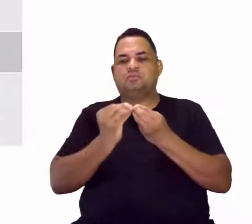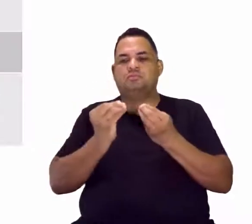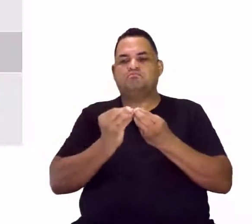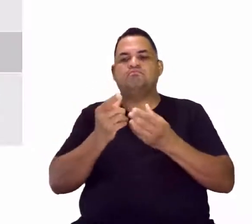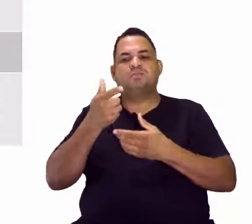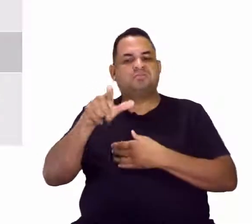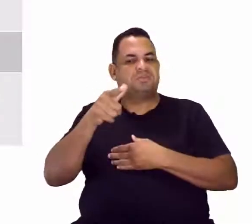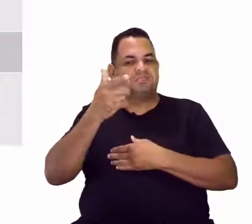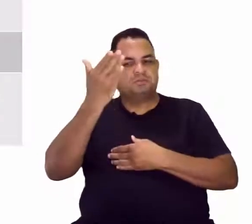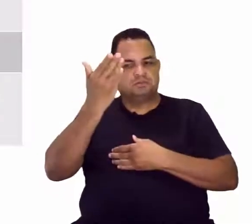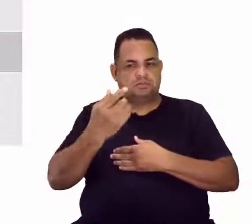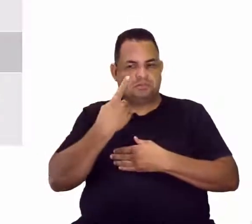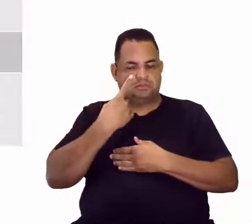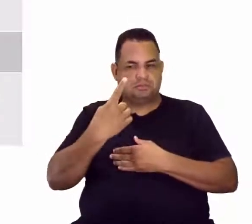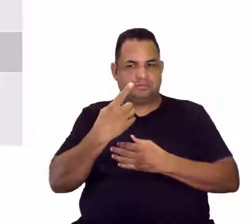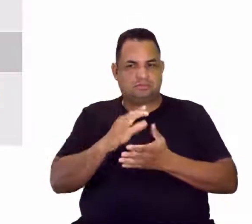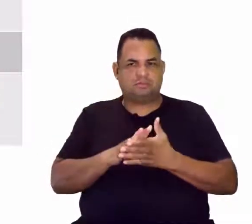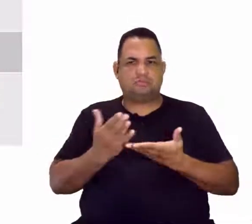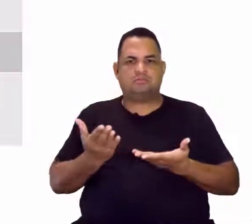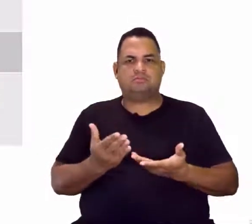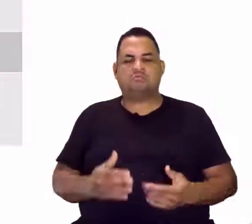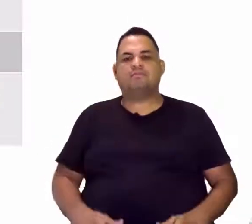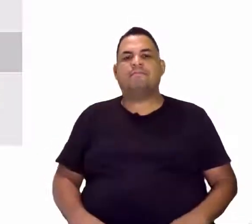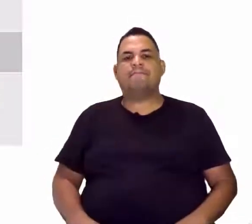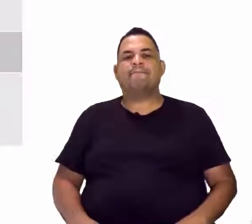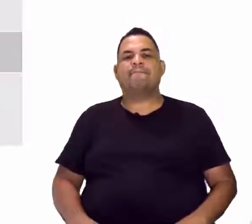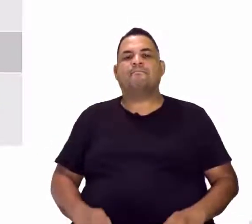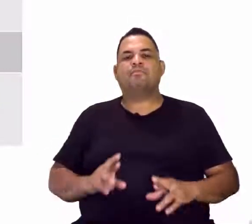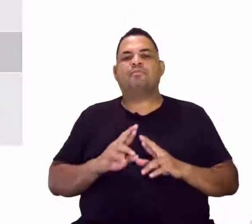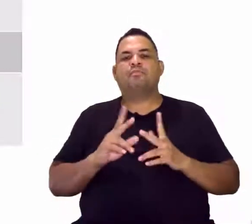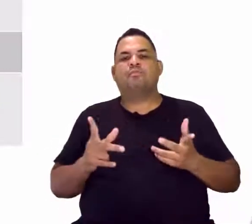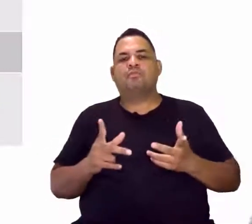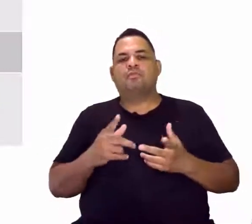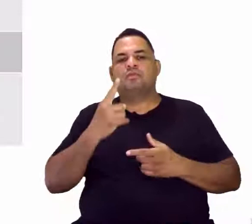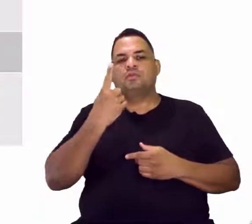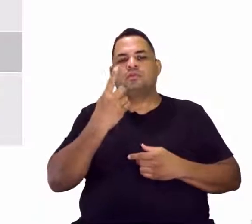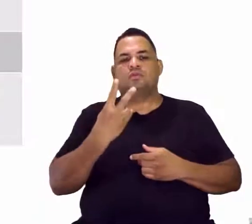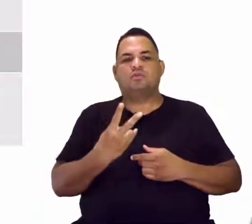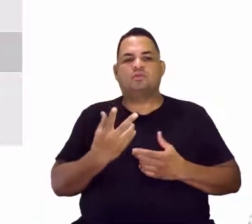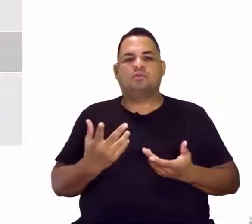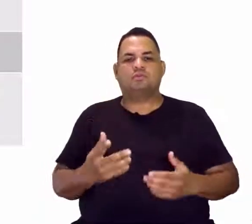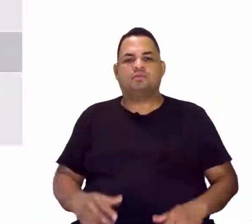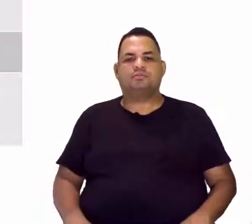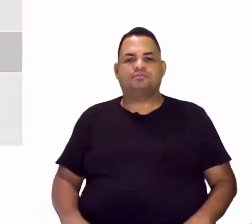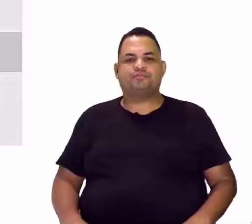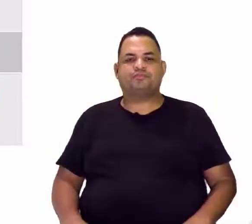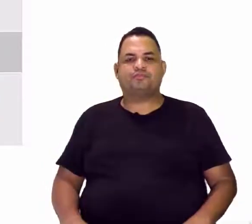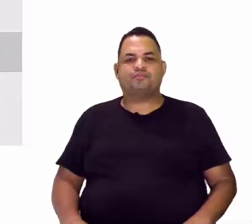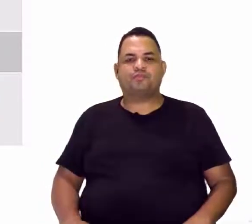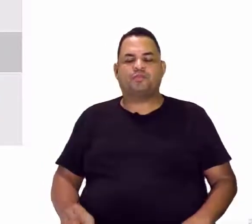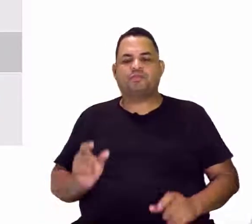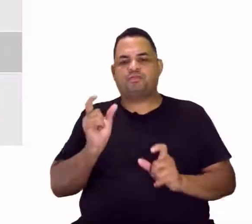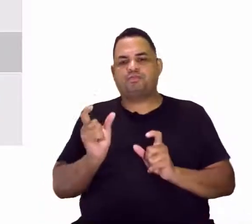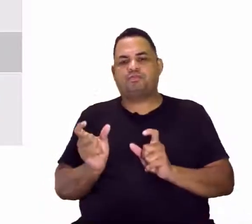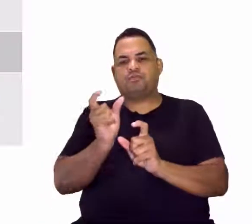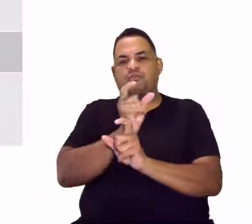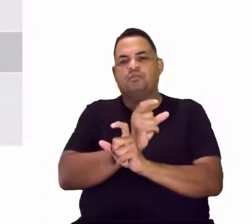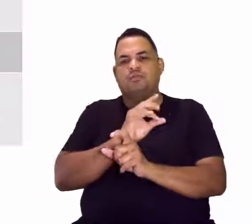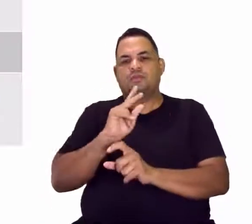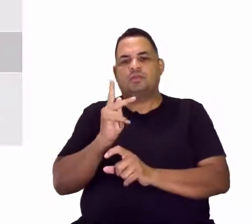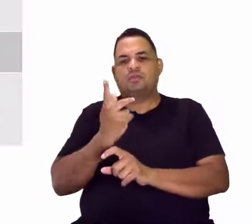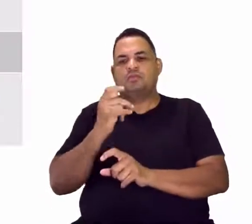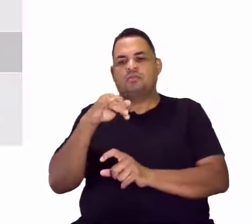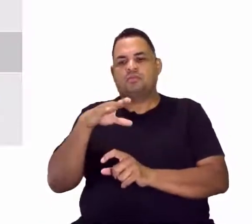se repete, né? E aí o que vai definir a diferença de 1 e 2 vai ser o prefixo hipo,